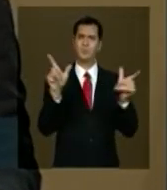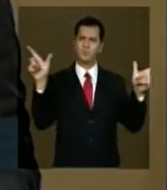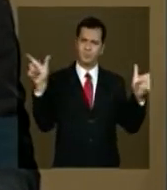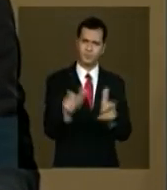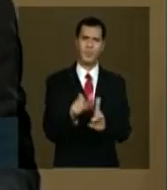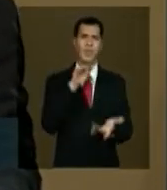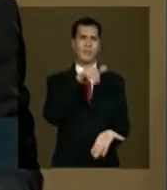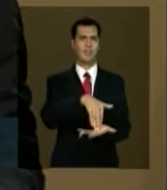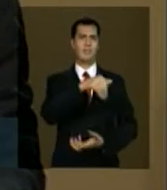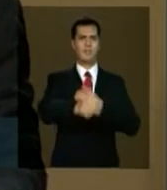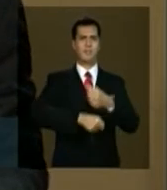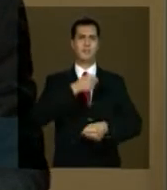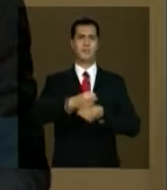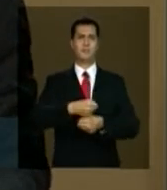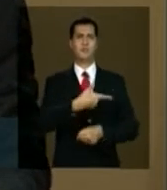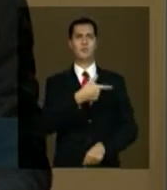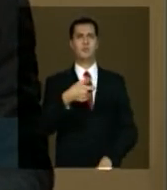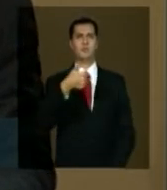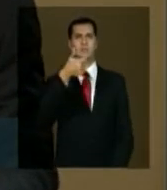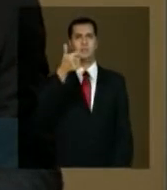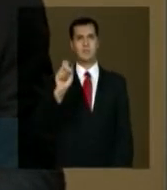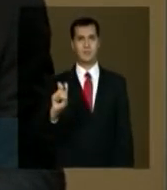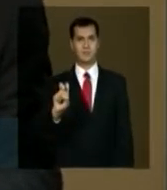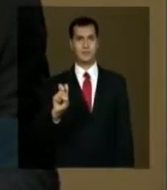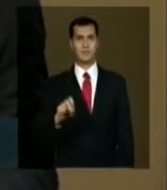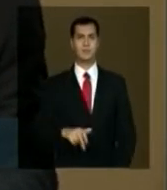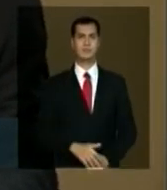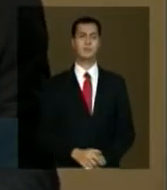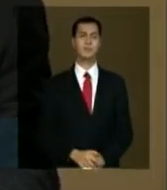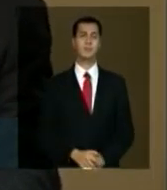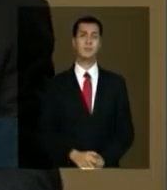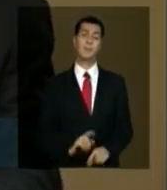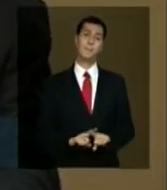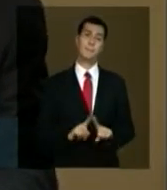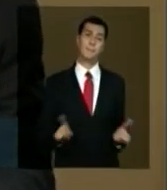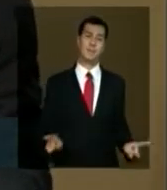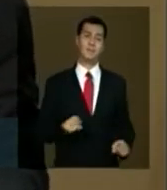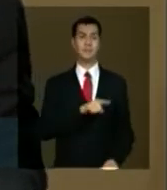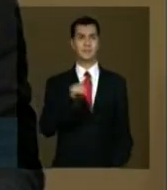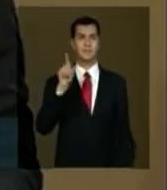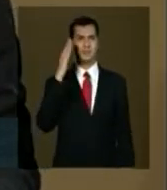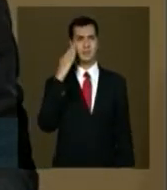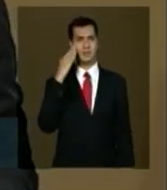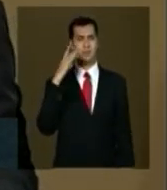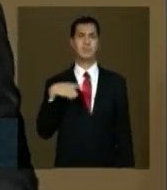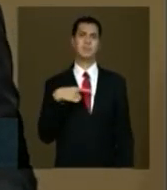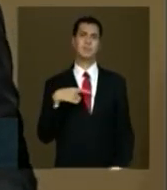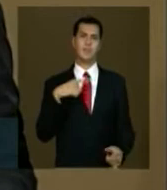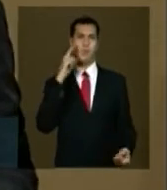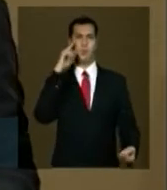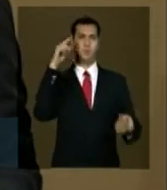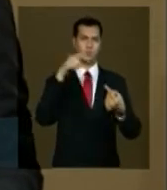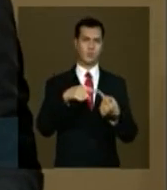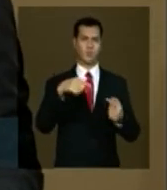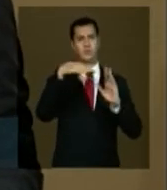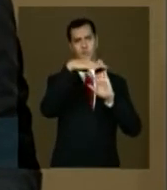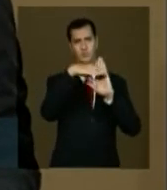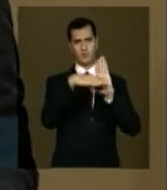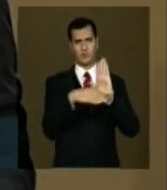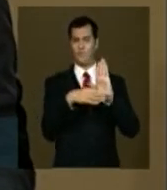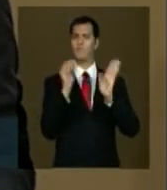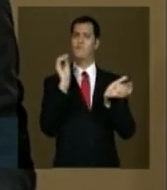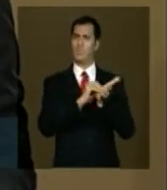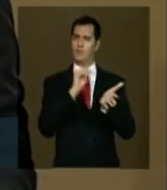até 2015 como sabemos entretanto permanecem outras metas e objetivos não superados e alguns